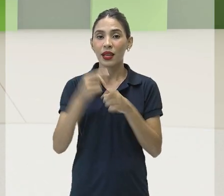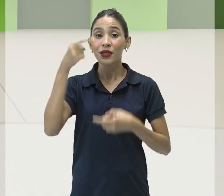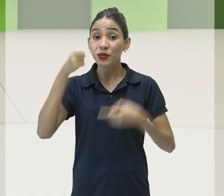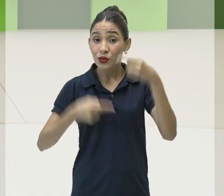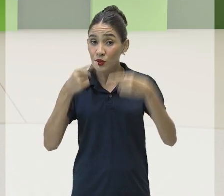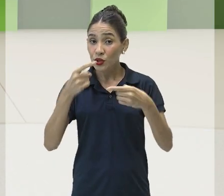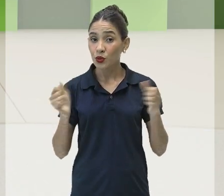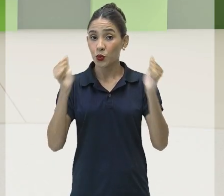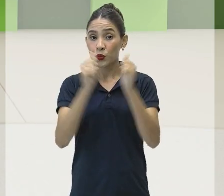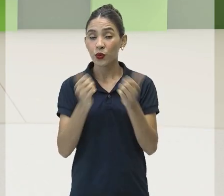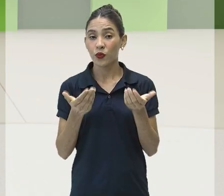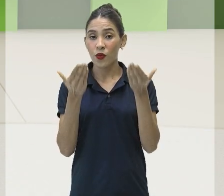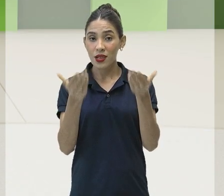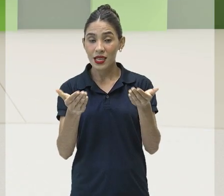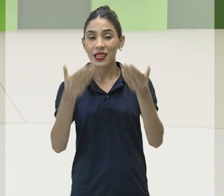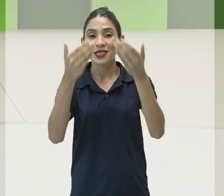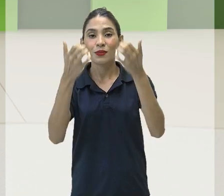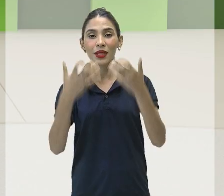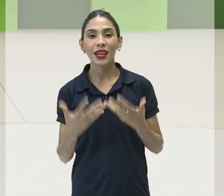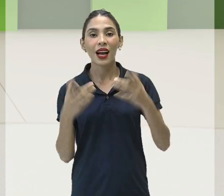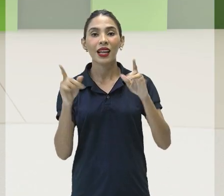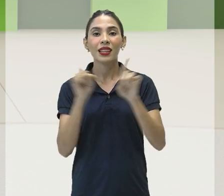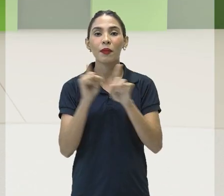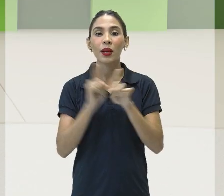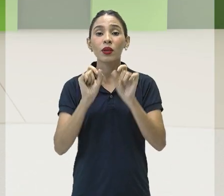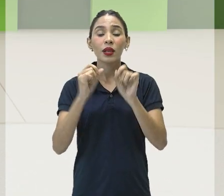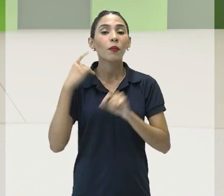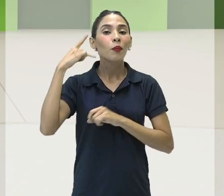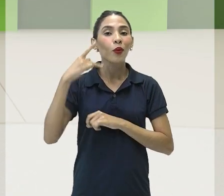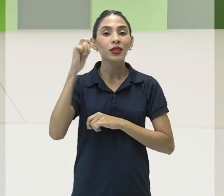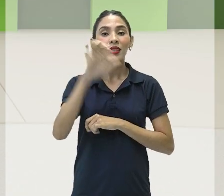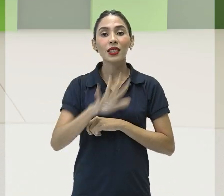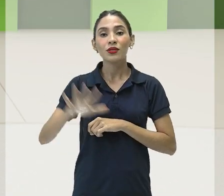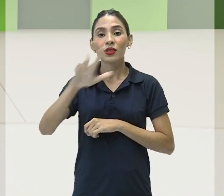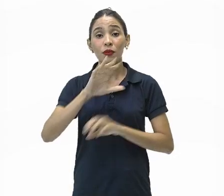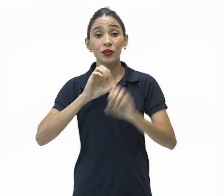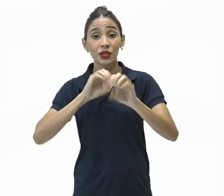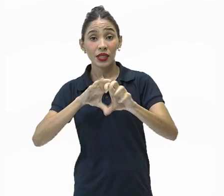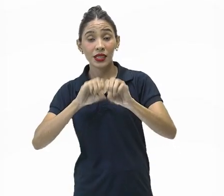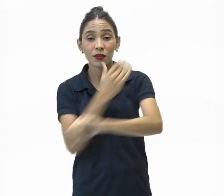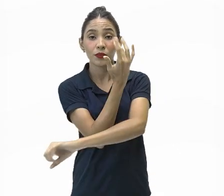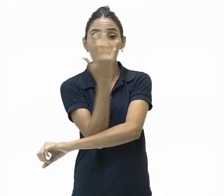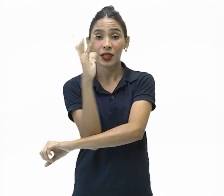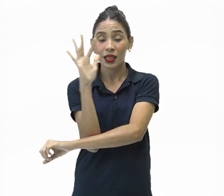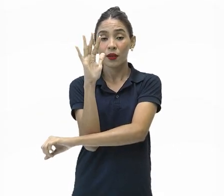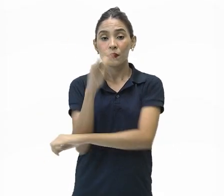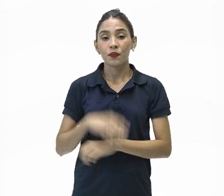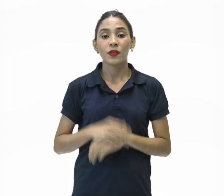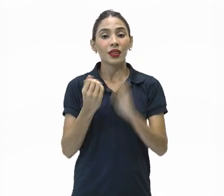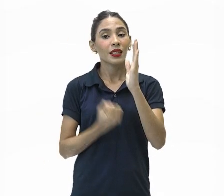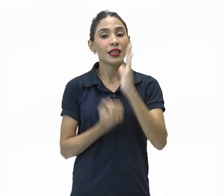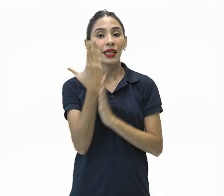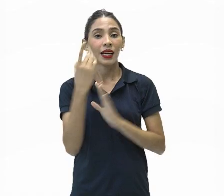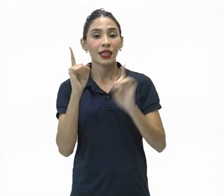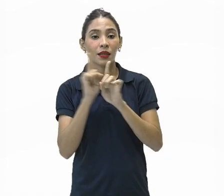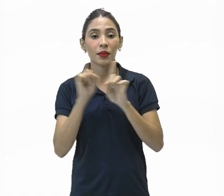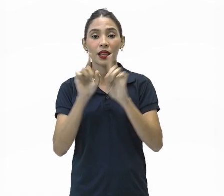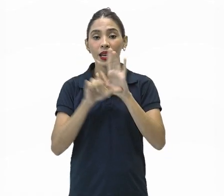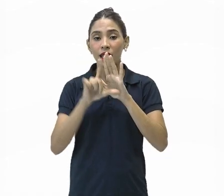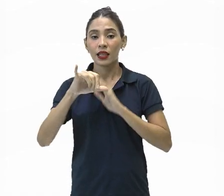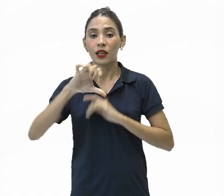com vocês, vamos falar um pouquinho sobre a Política Nacional de Educação Ambiental, que ela foi criada pela Lei